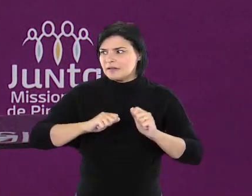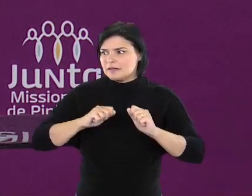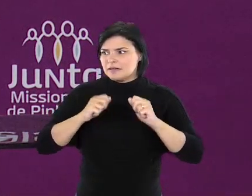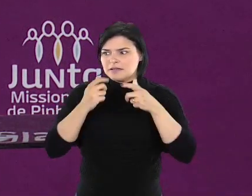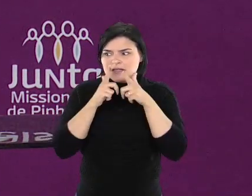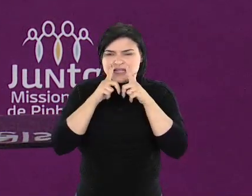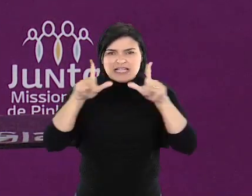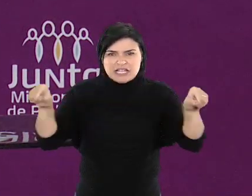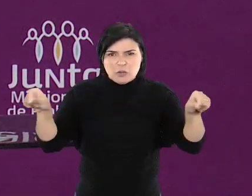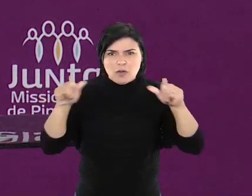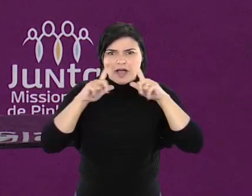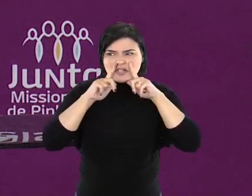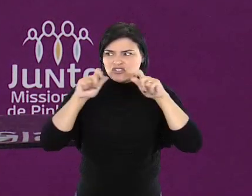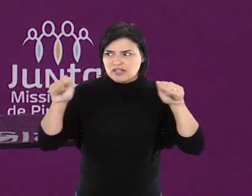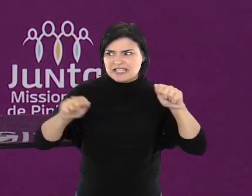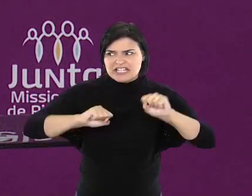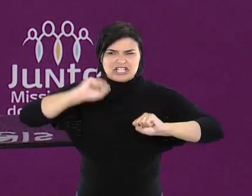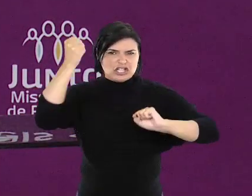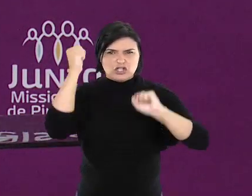por isso